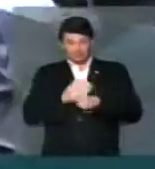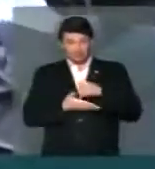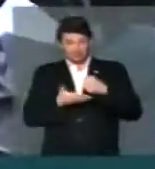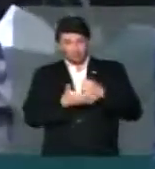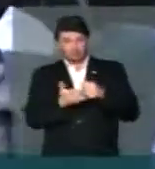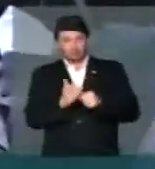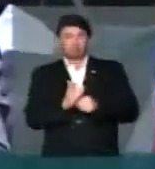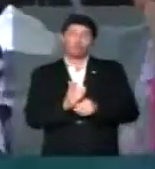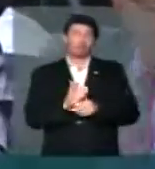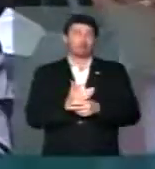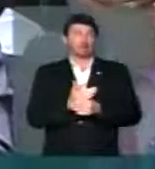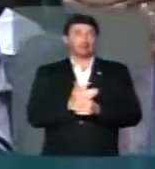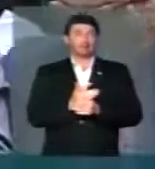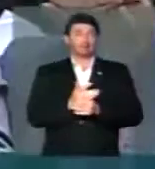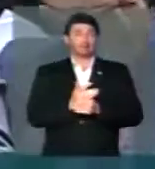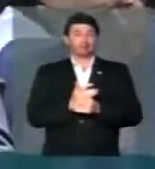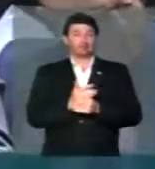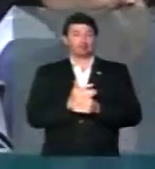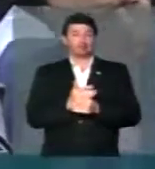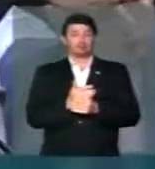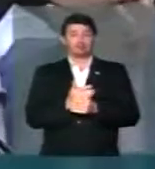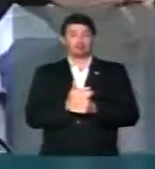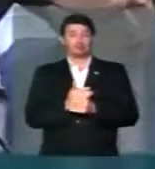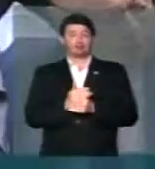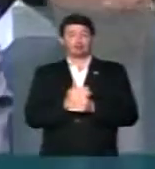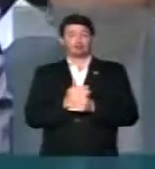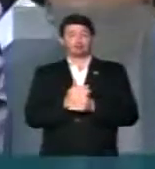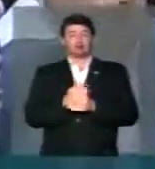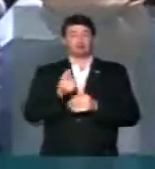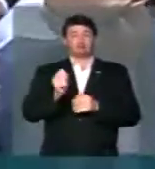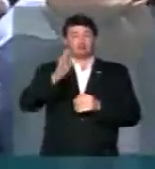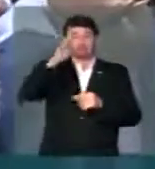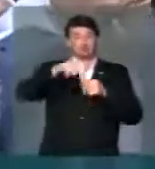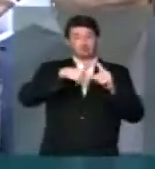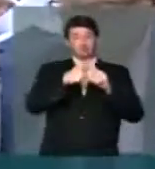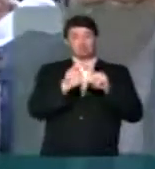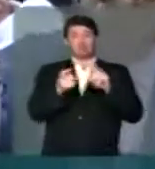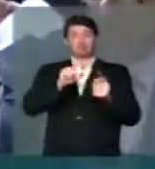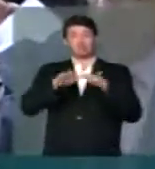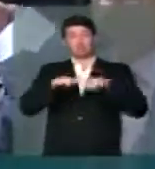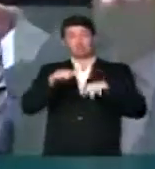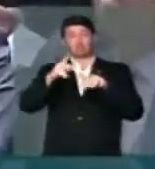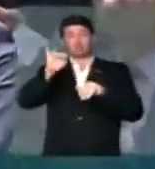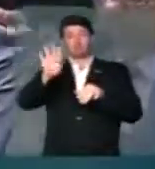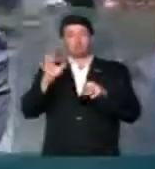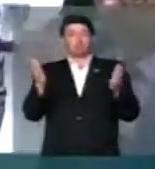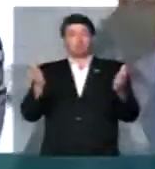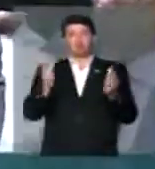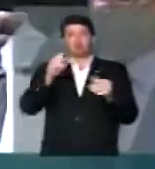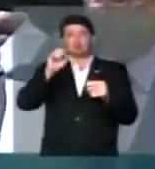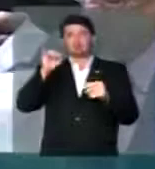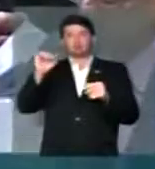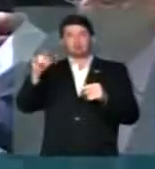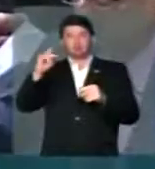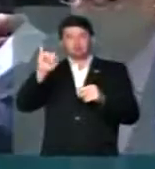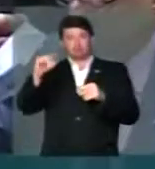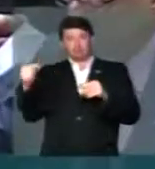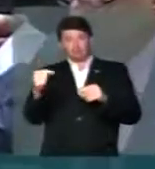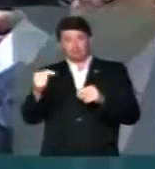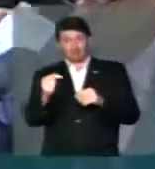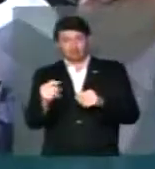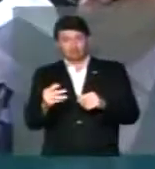mínimo é a correção da inflação mais a variação do PIB. Ora, se o PIB está